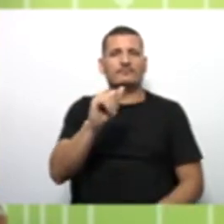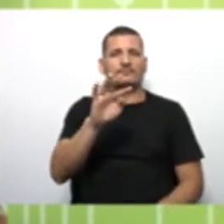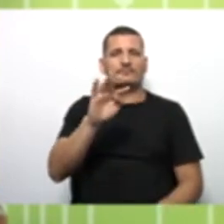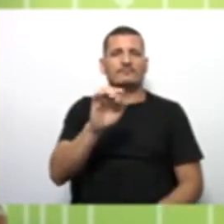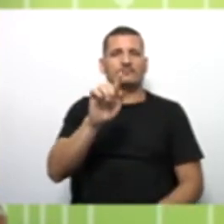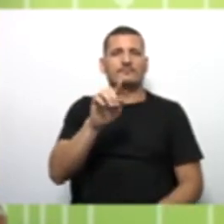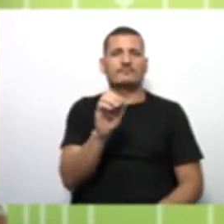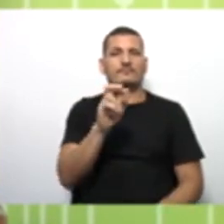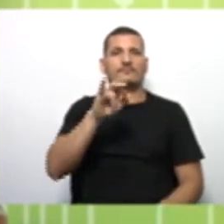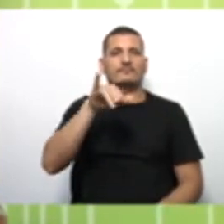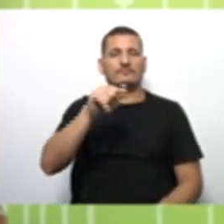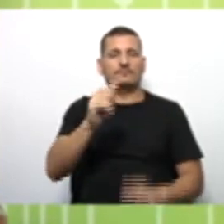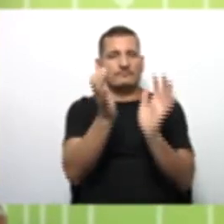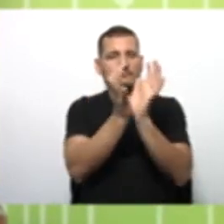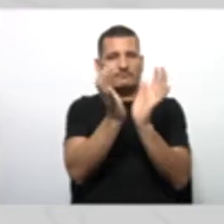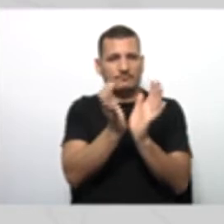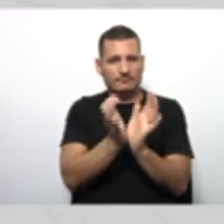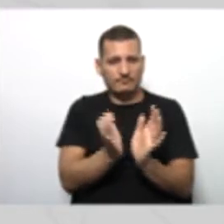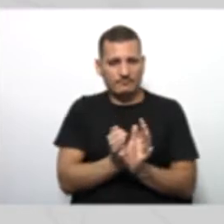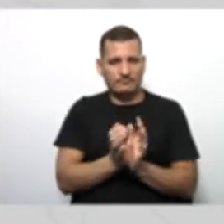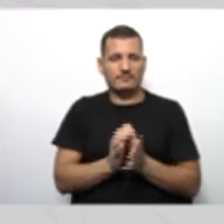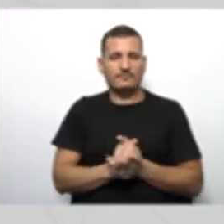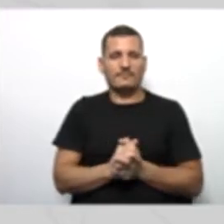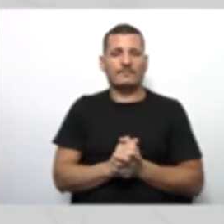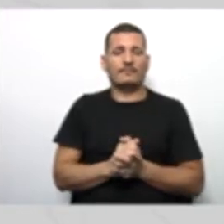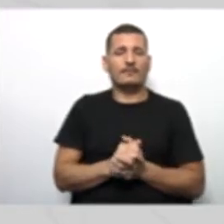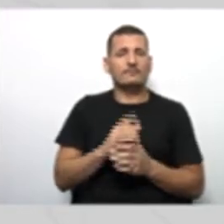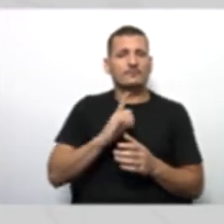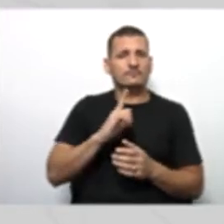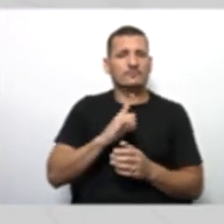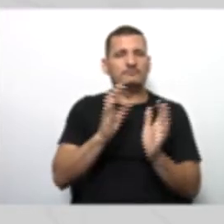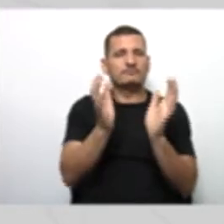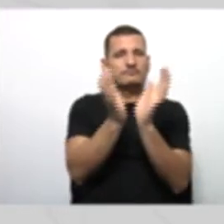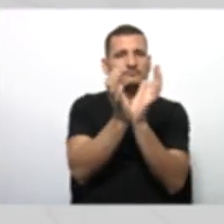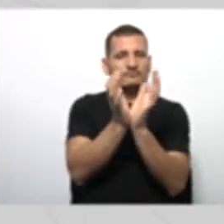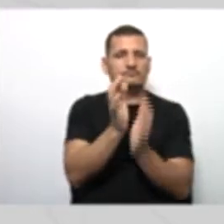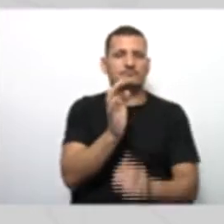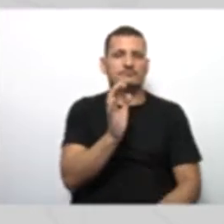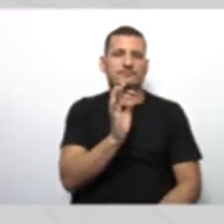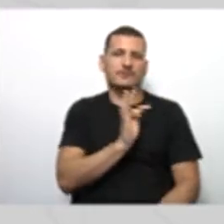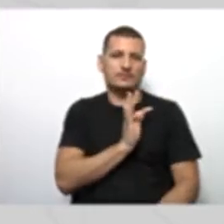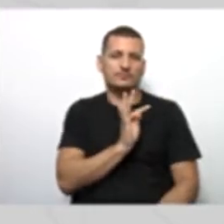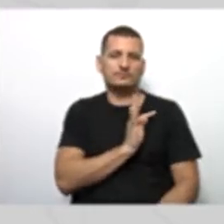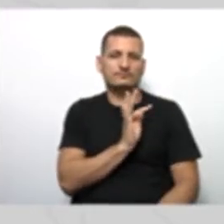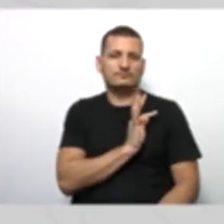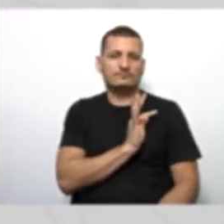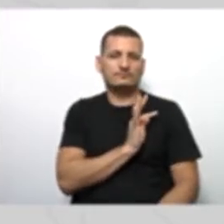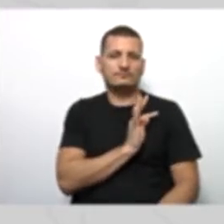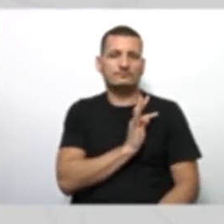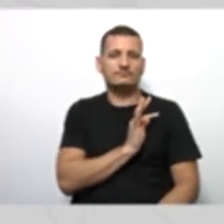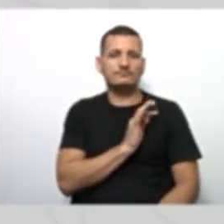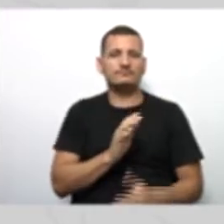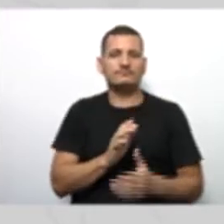celular. Acorda aí, né? Quem está em pé senta, quem está sentado acorda. Não fica no celular, bora prestar atenção aqui. E bora conhecer